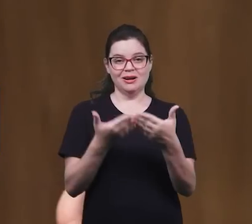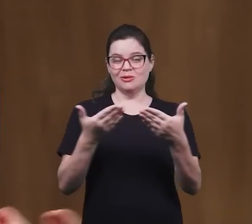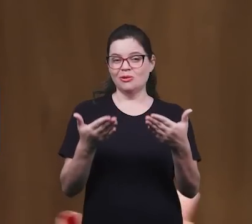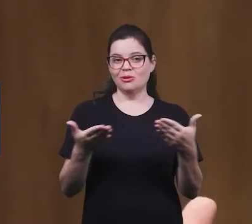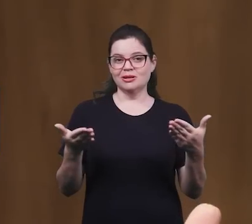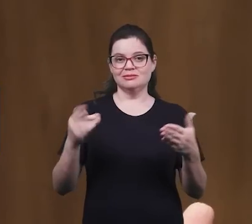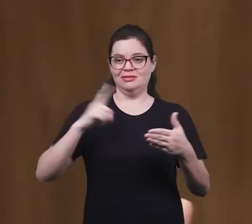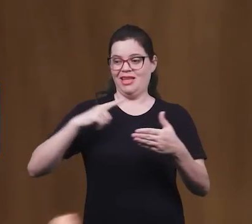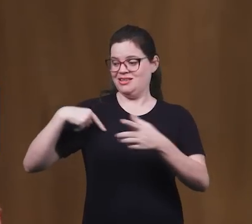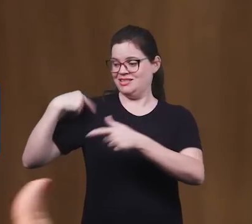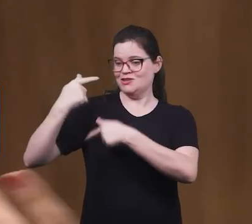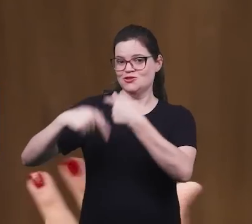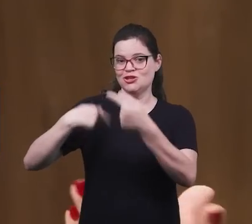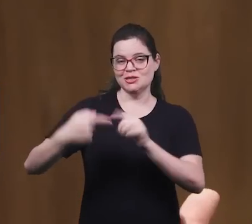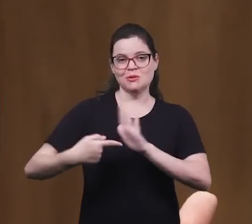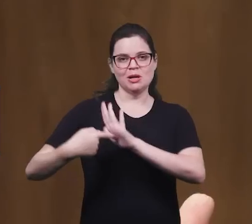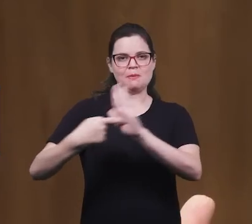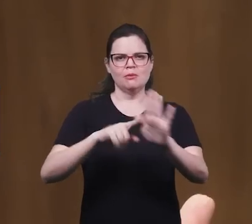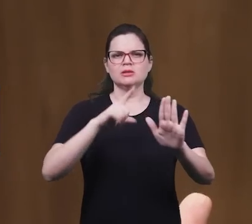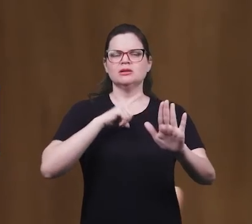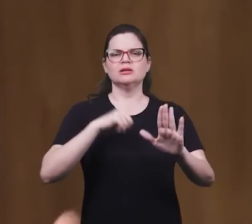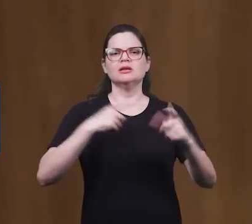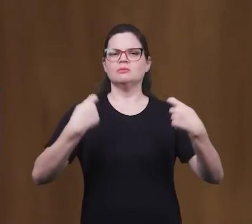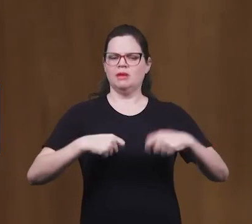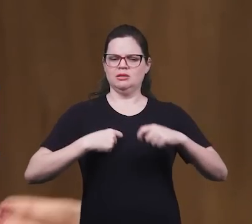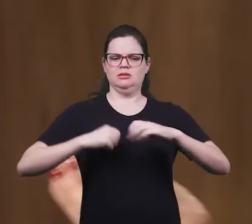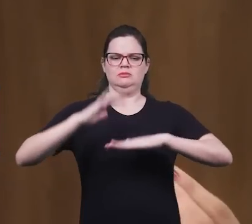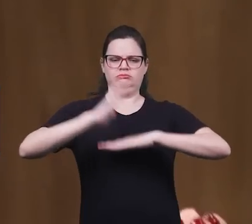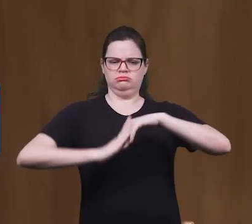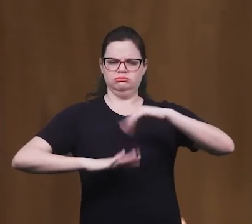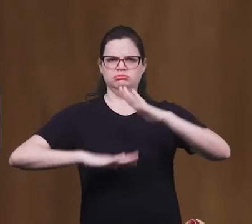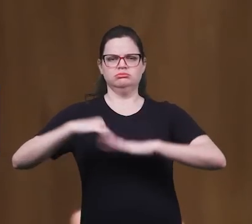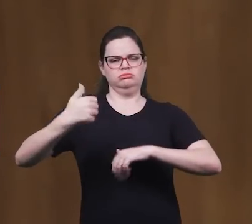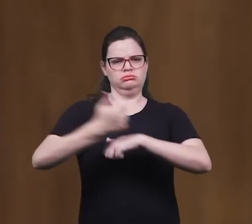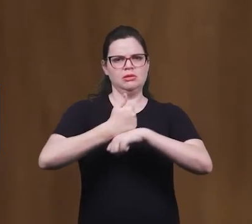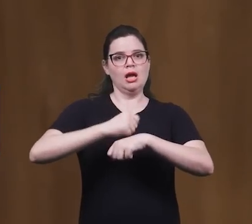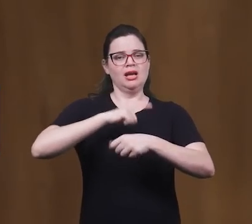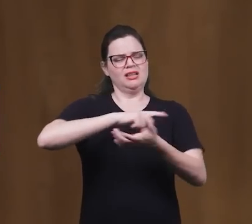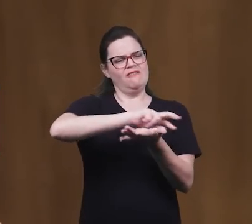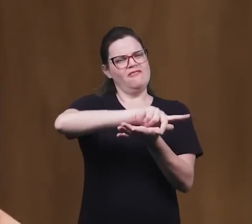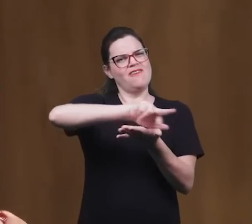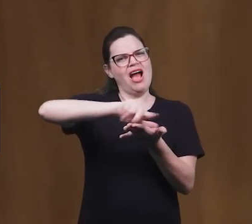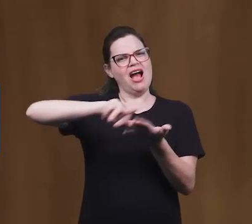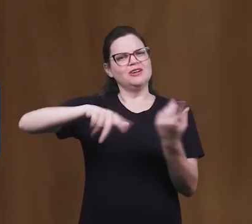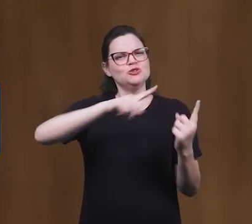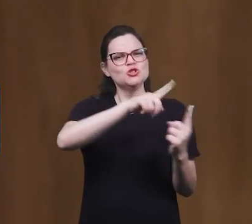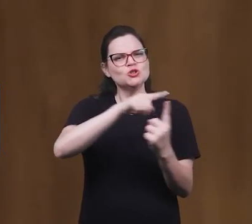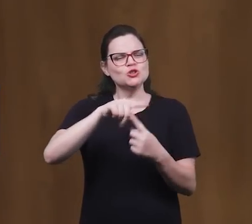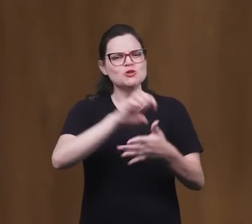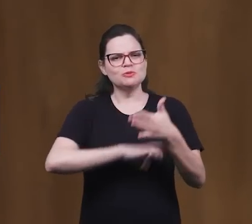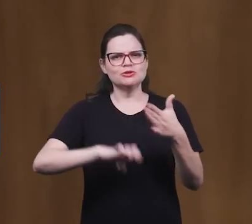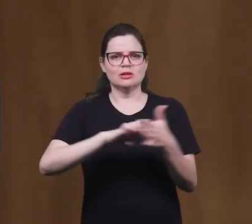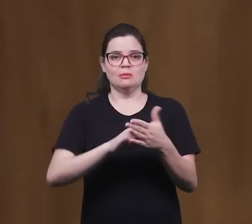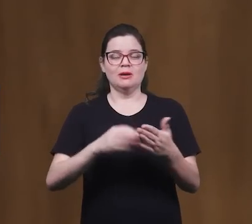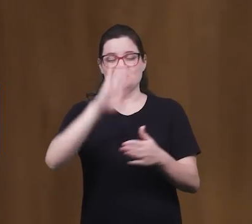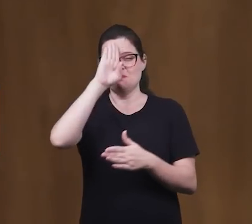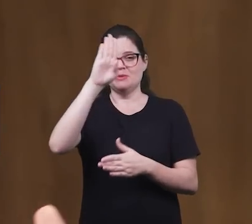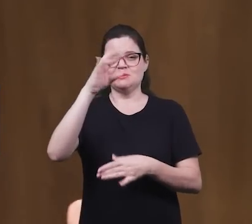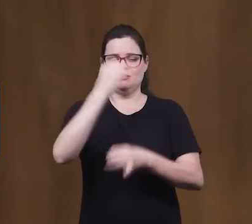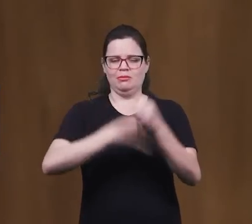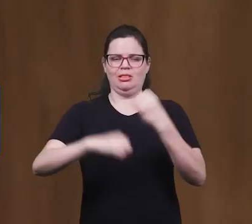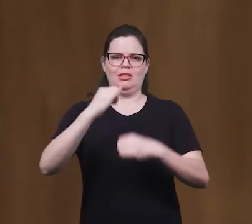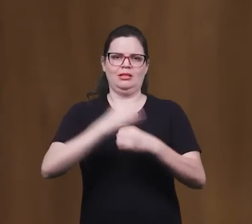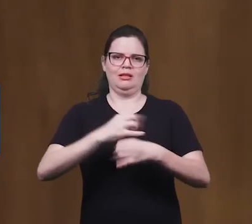temos cenários aí de produção também de novos empregos, né? De outras formas de trabalho no mundo digital.